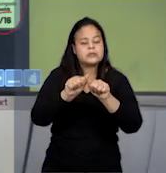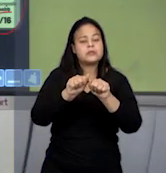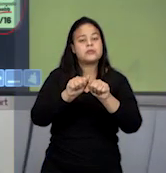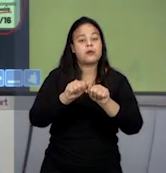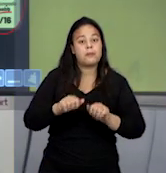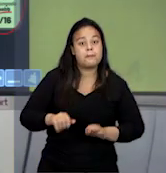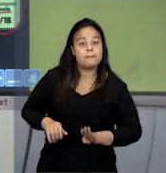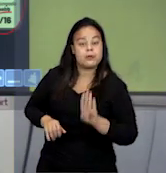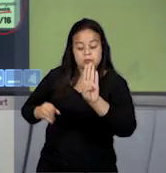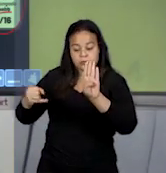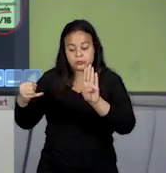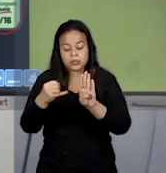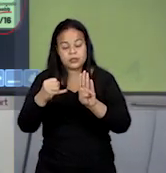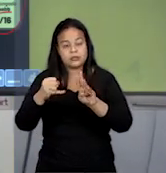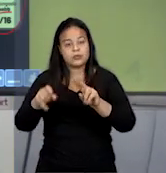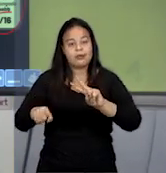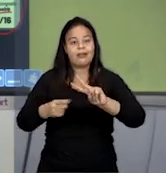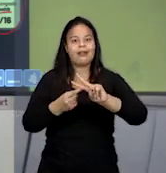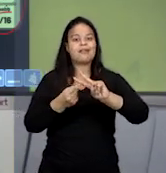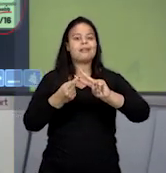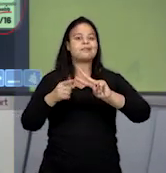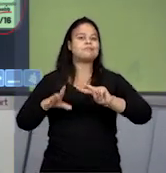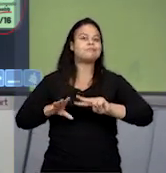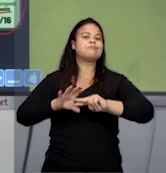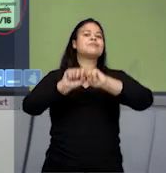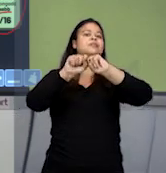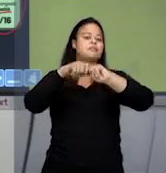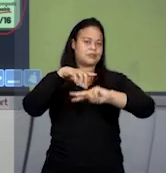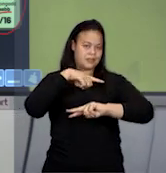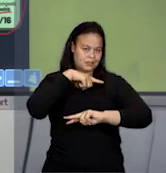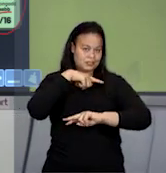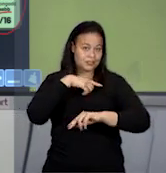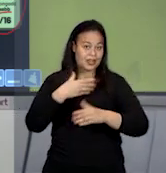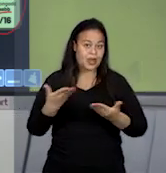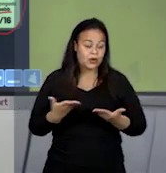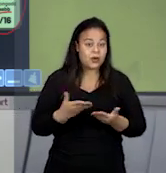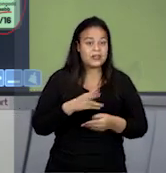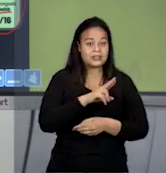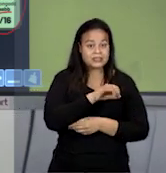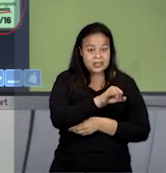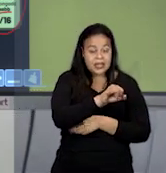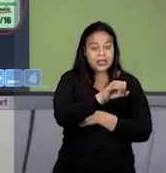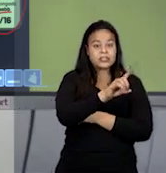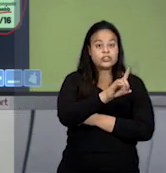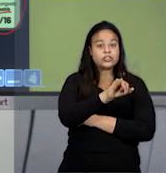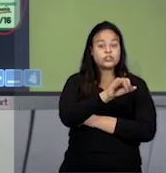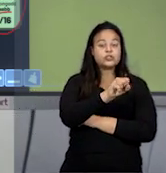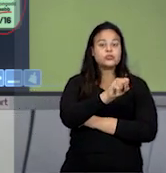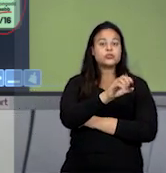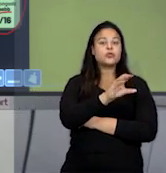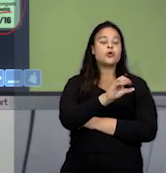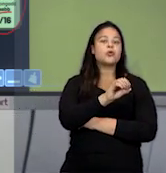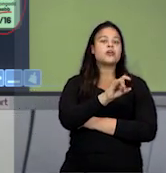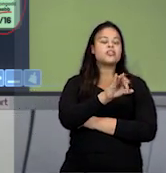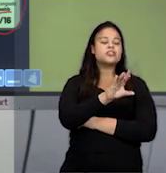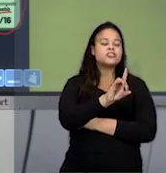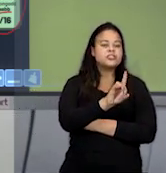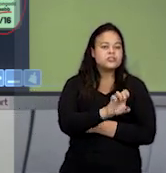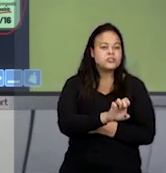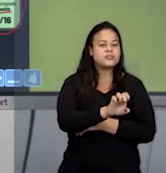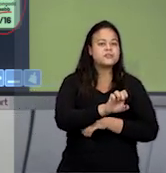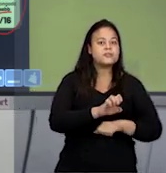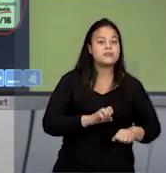outro alelo dominante, tá? E a minha forma discoide, azão, traço, bezão,